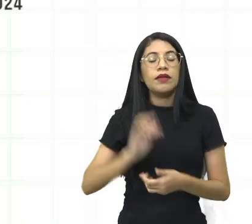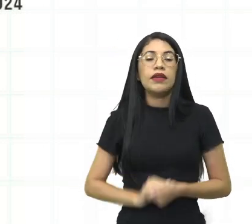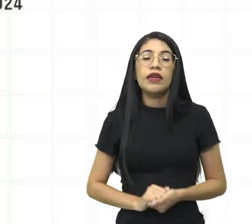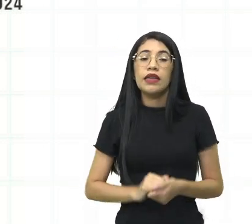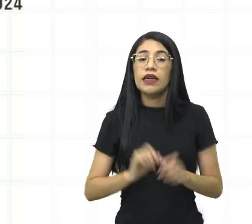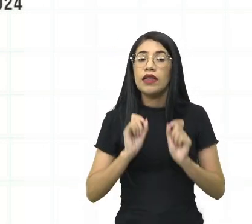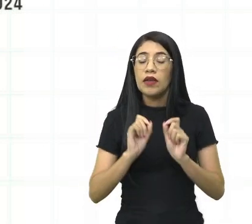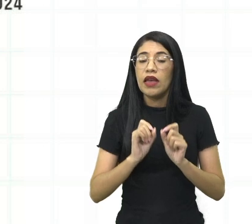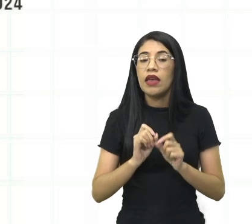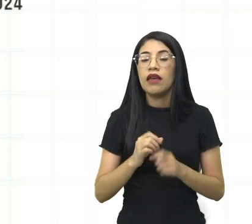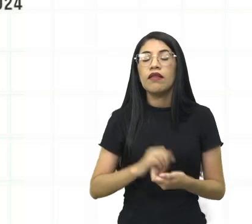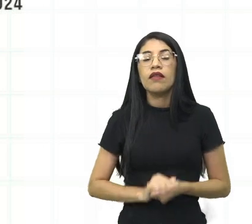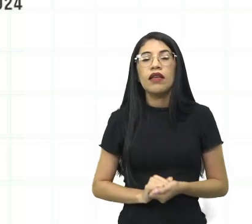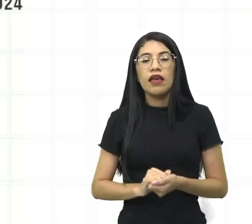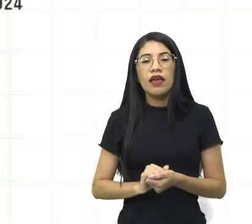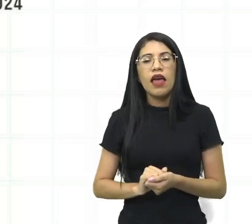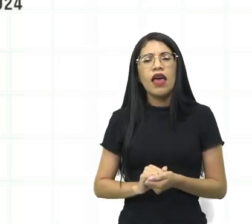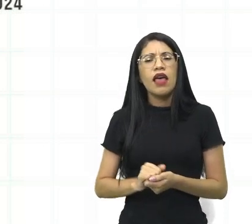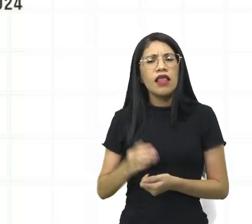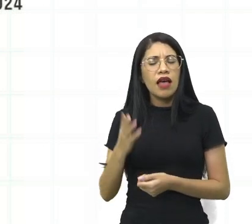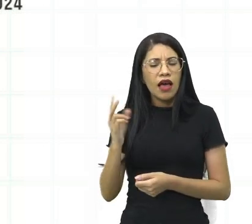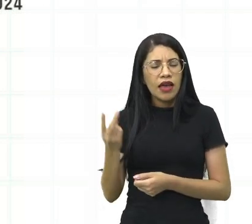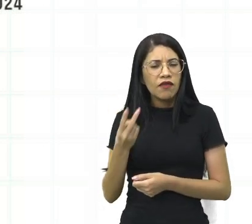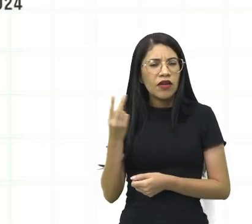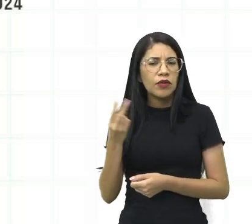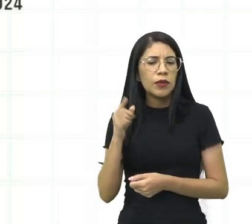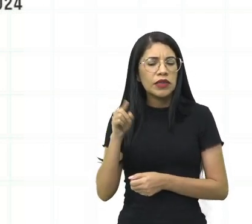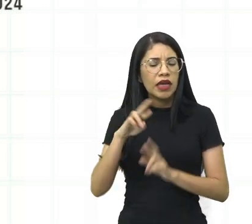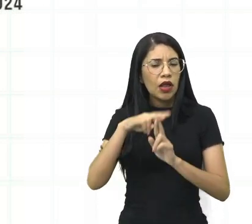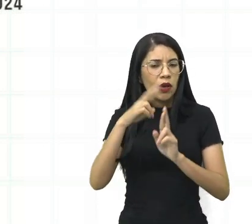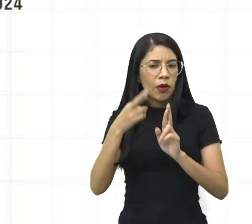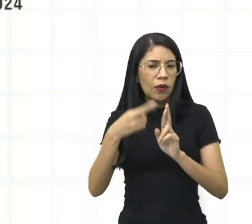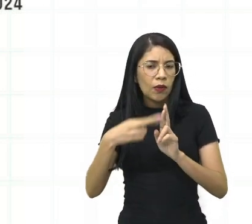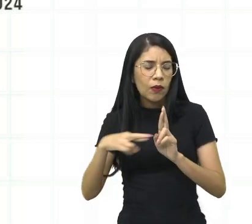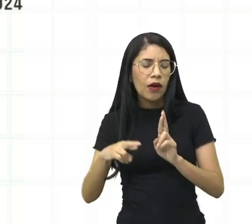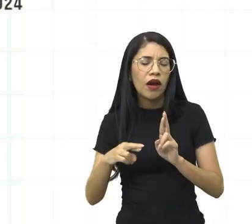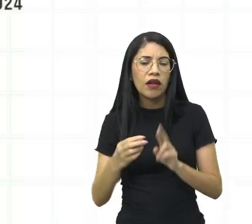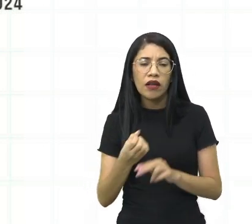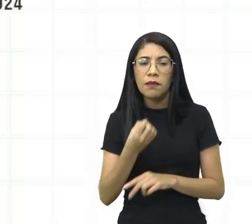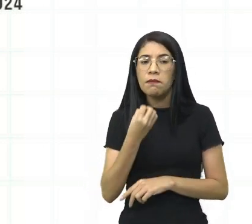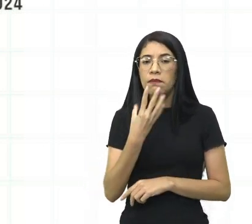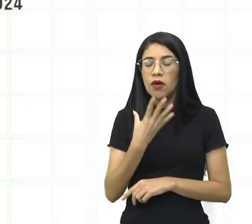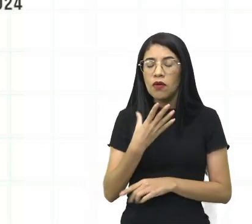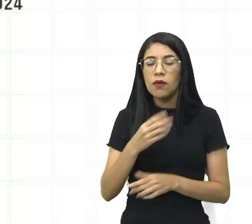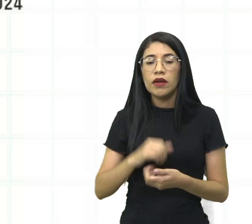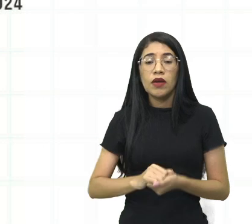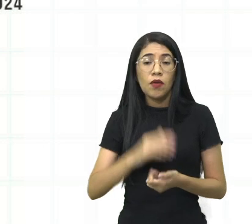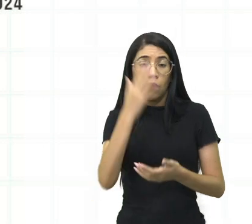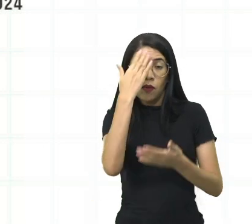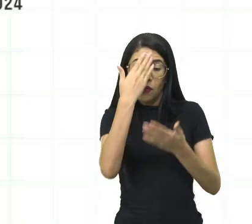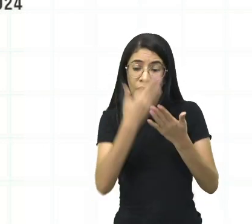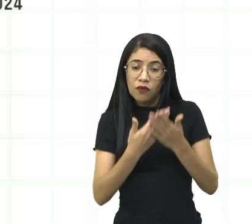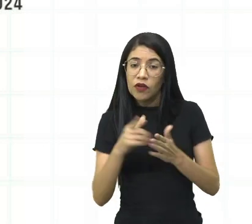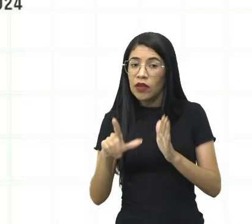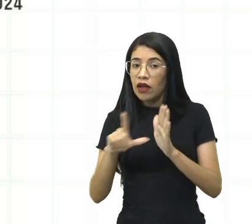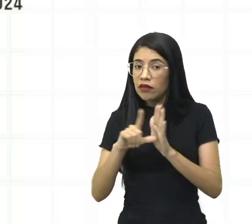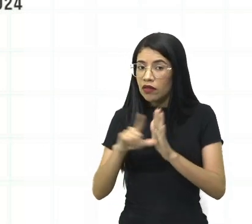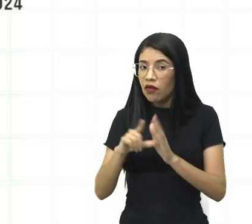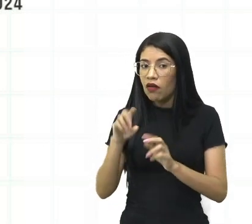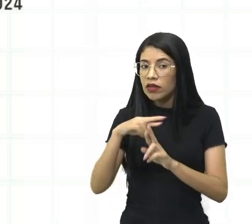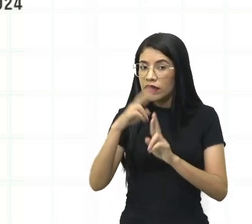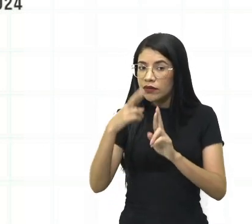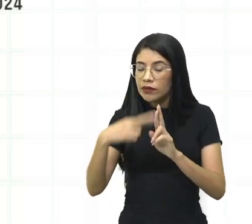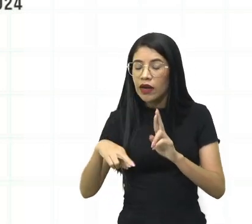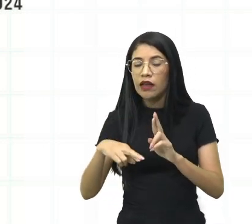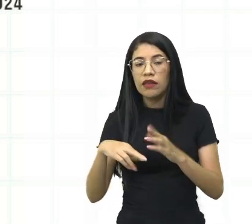olha, que ela valoriza muito a reputação, né? Então, olha, eu tô confiando em vocês, Riachuelo,